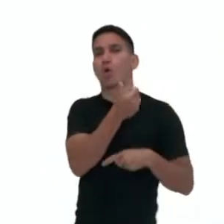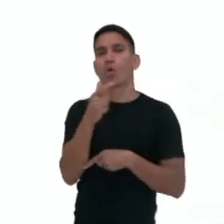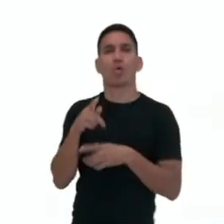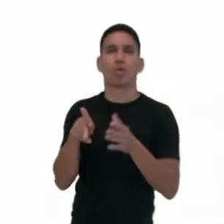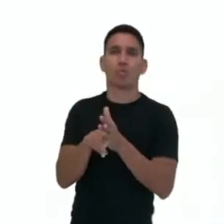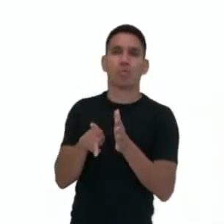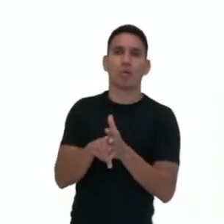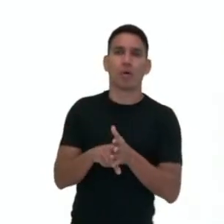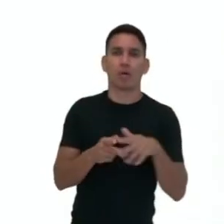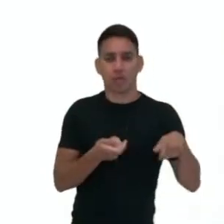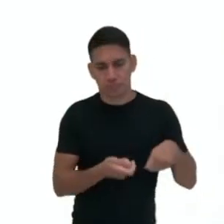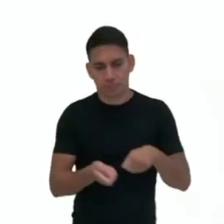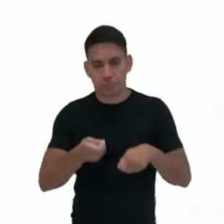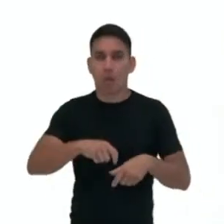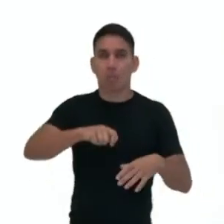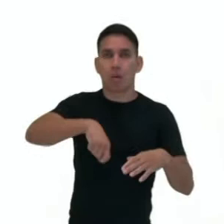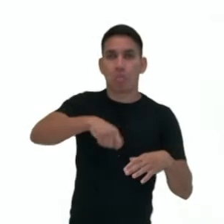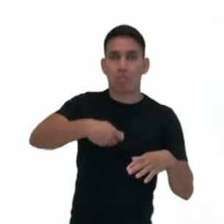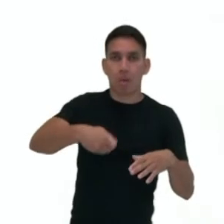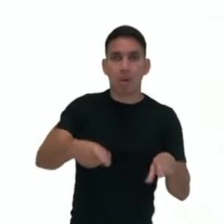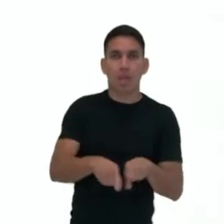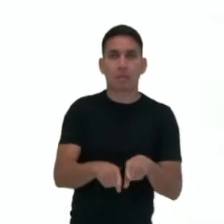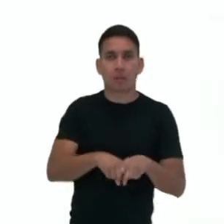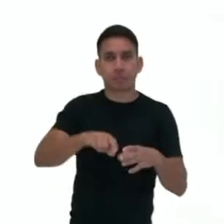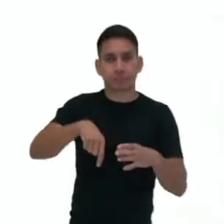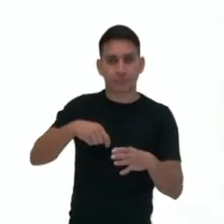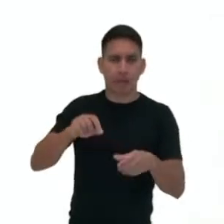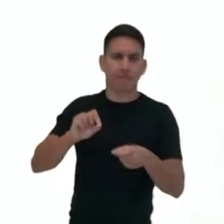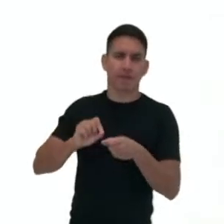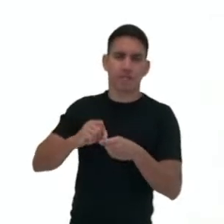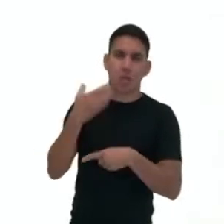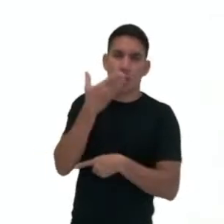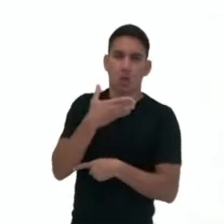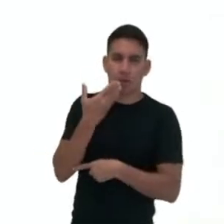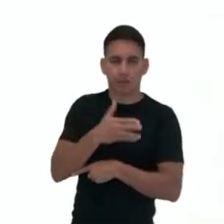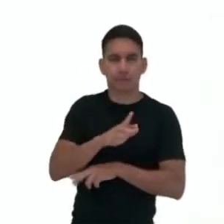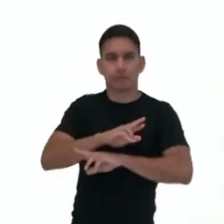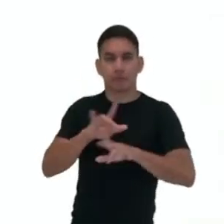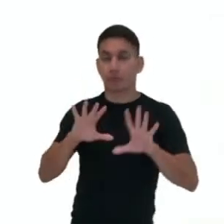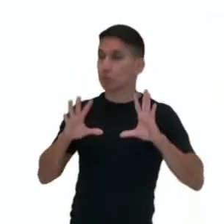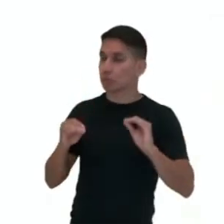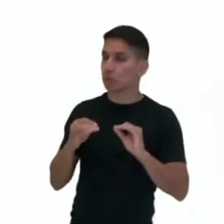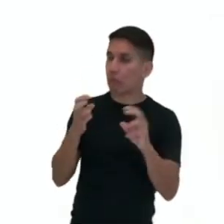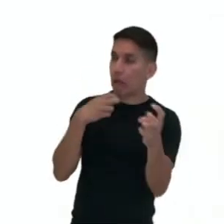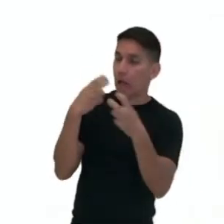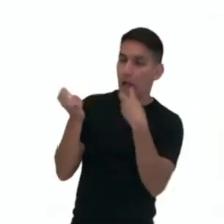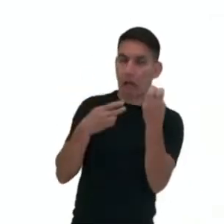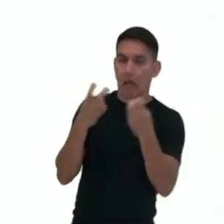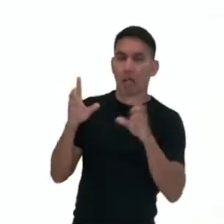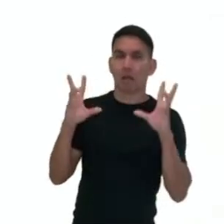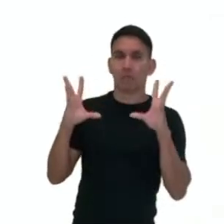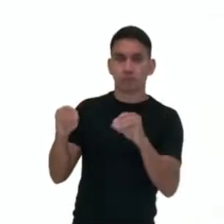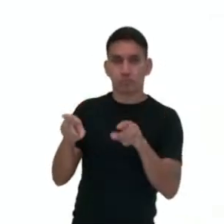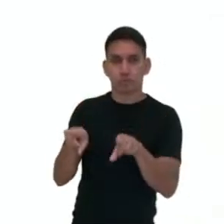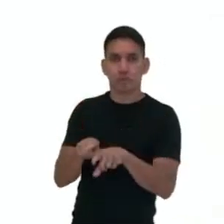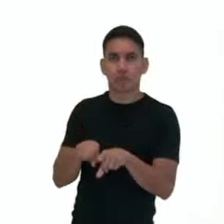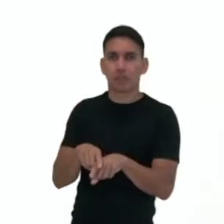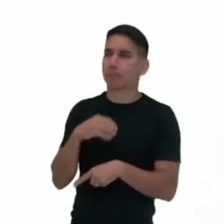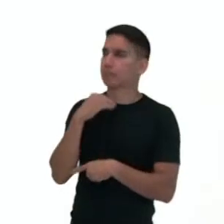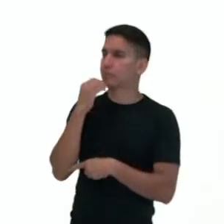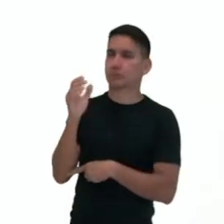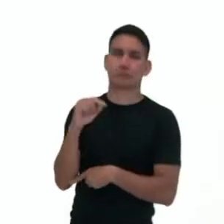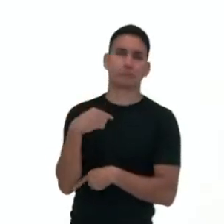pá de mexer marmelada. E tudo abaixo de gritos e pragas que nem lhes posso repetir